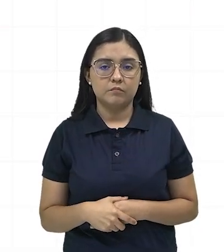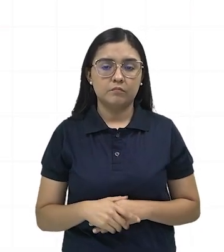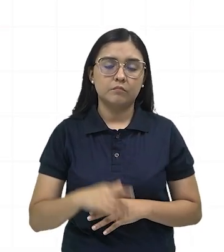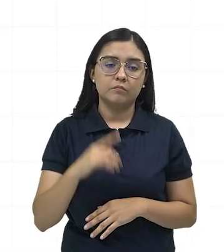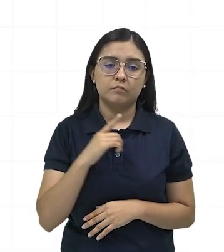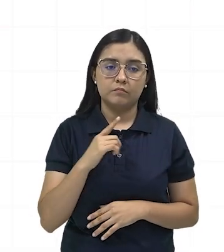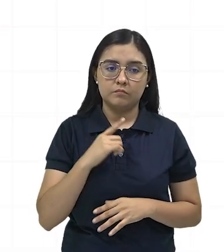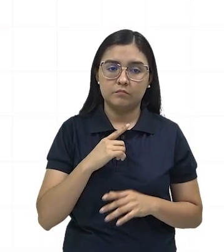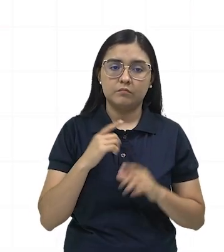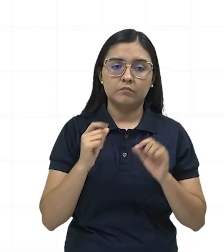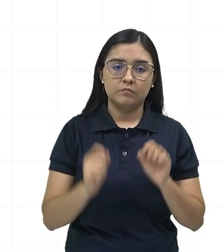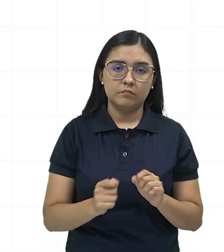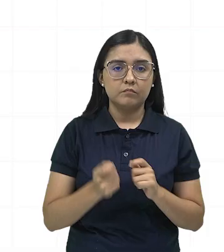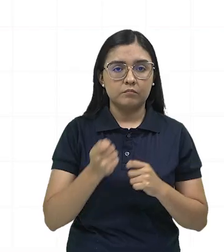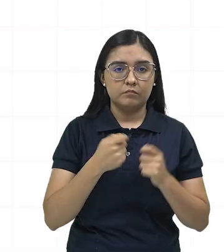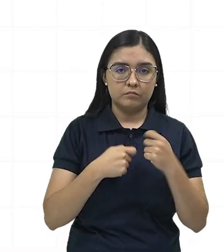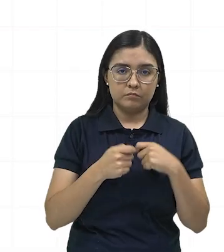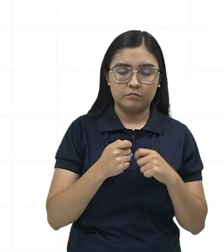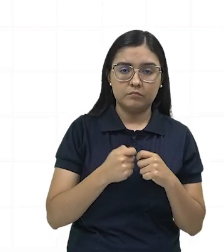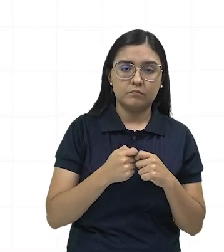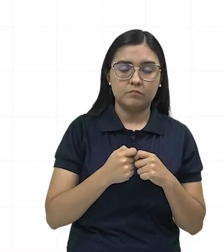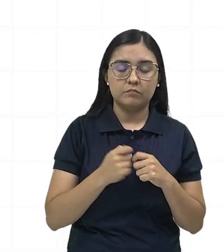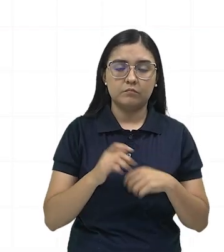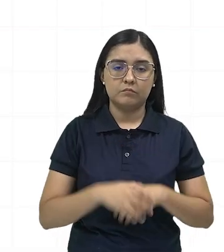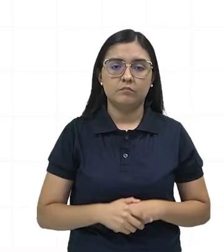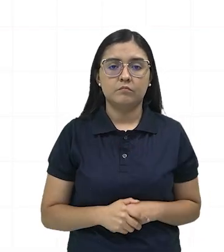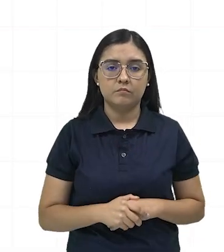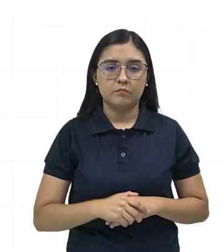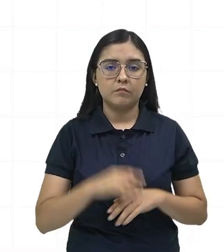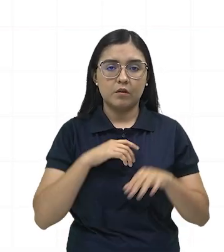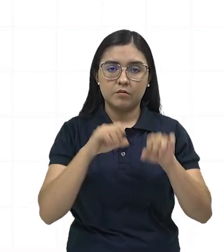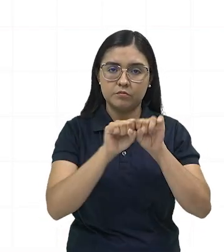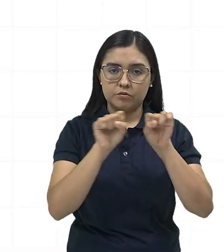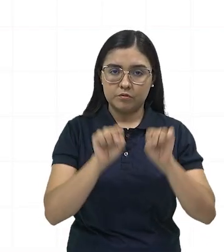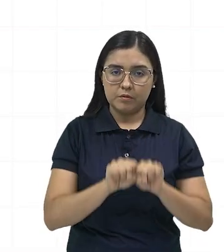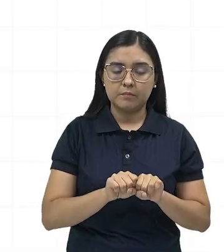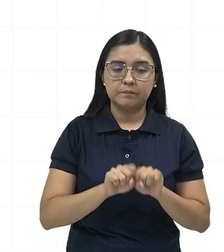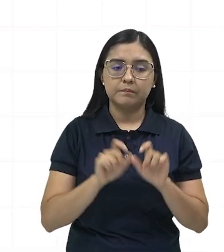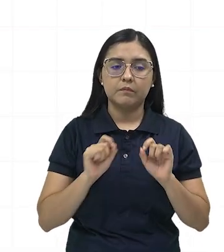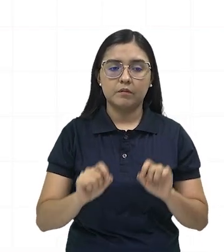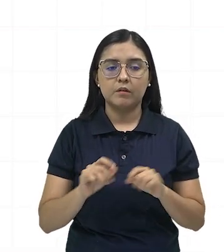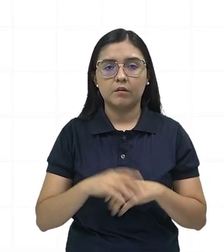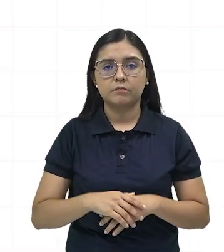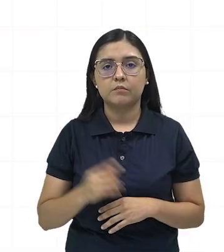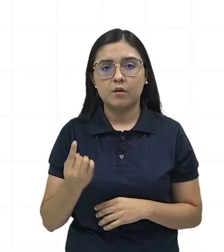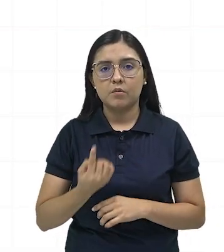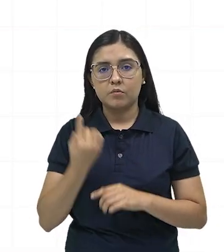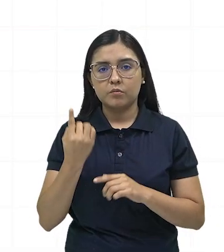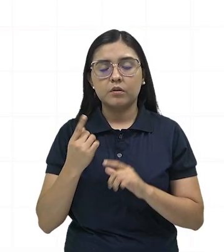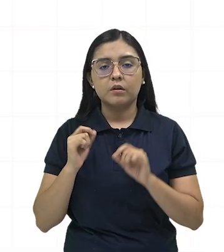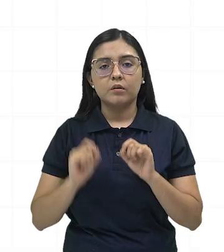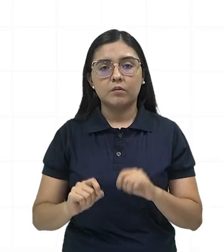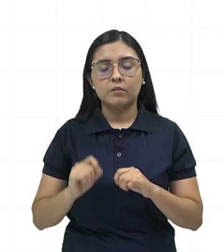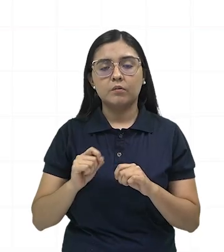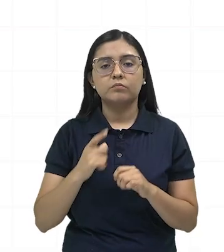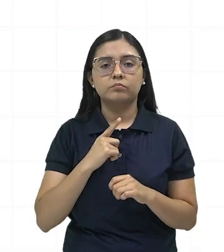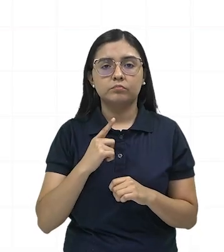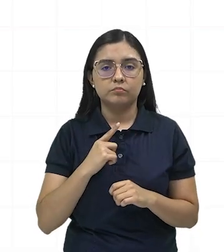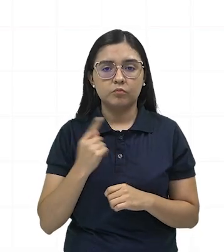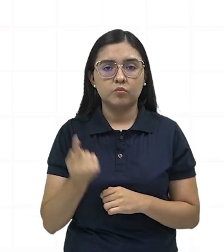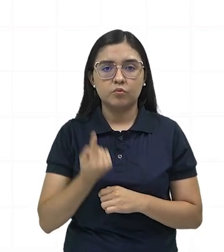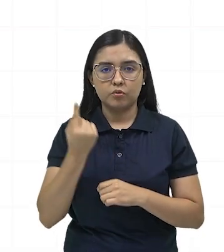vai trazer essa ideia do monopólio comercial, né? Ou seja, você vai